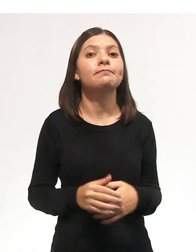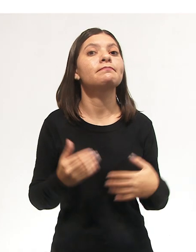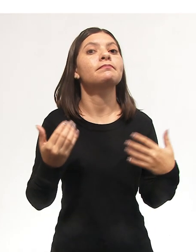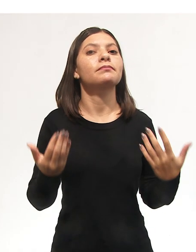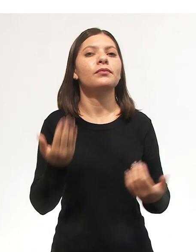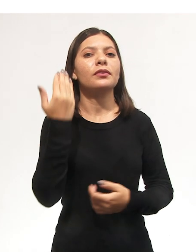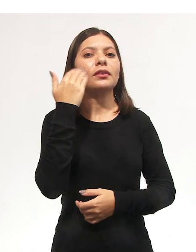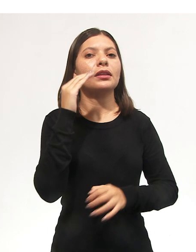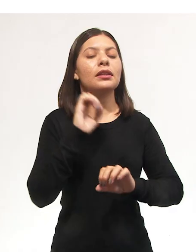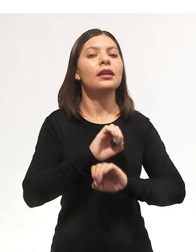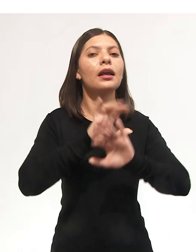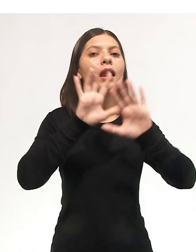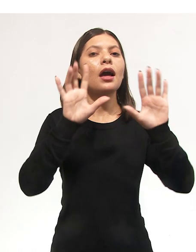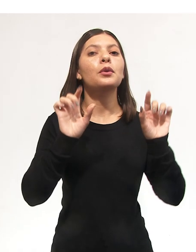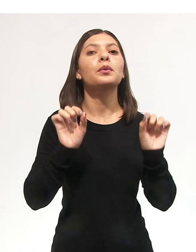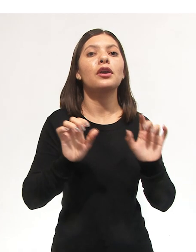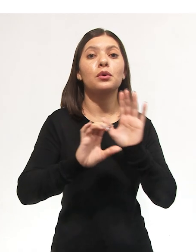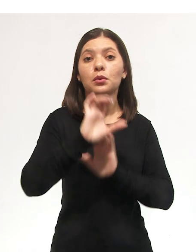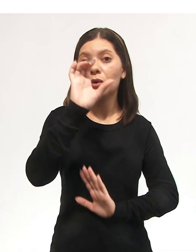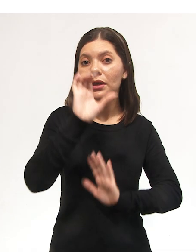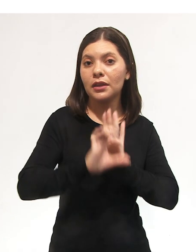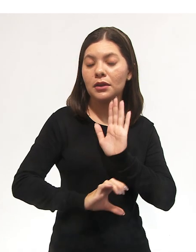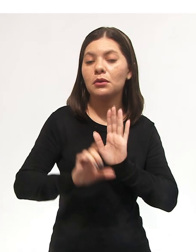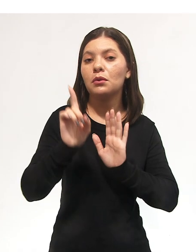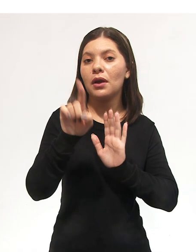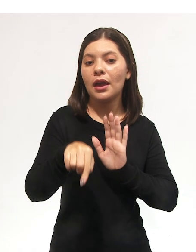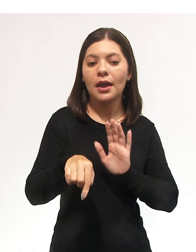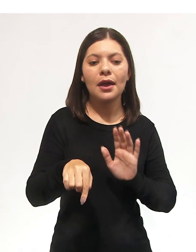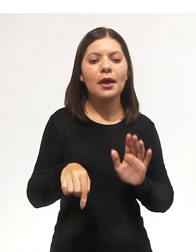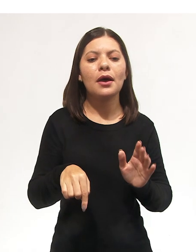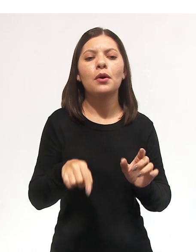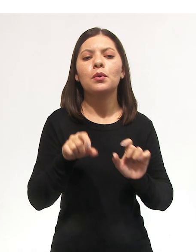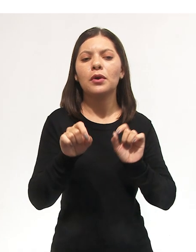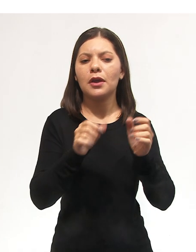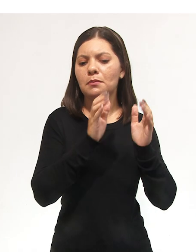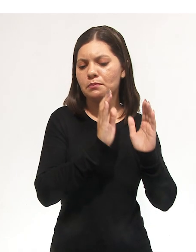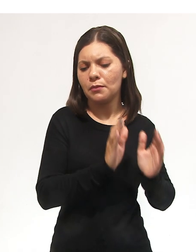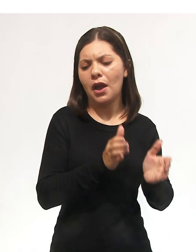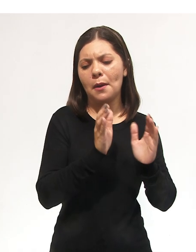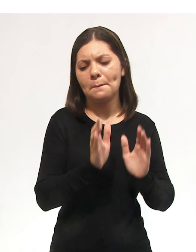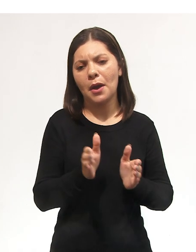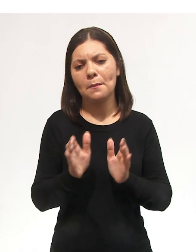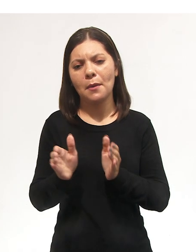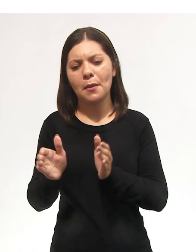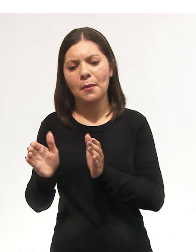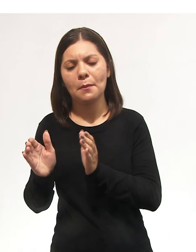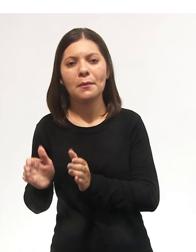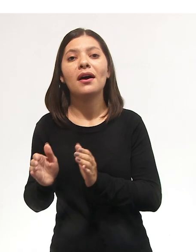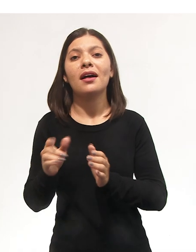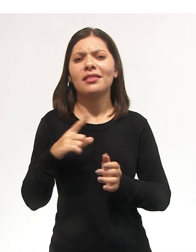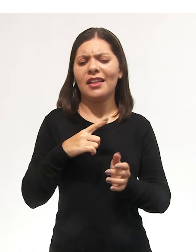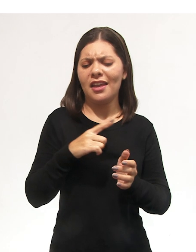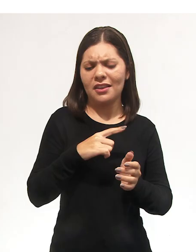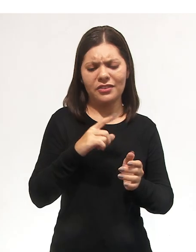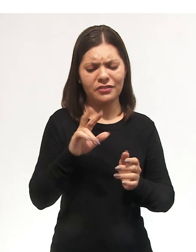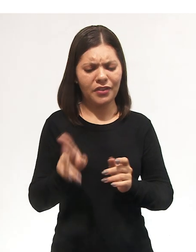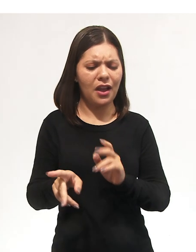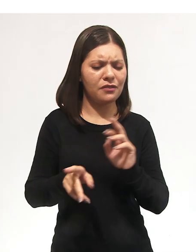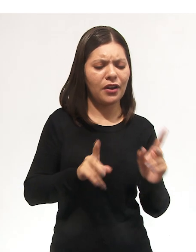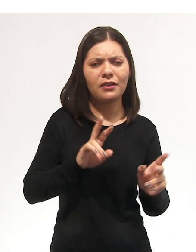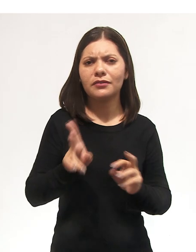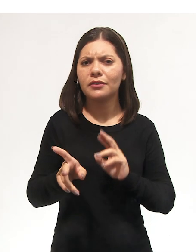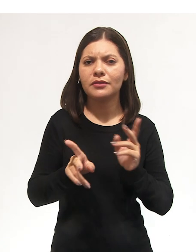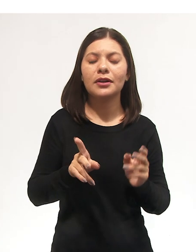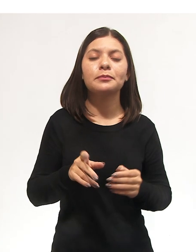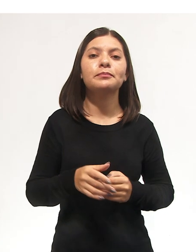da compreensão de que o currículo ele é um processo. A gente tem diferentes dimensões. A gente tem